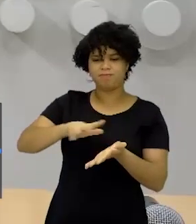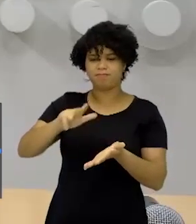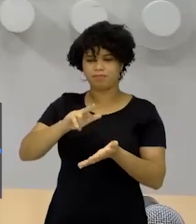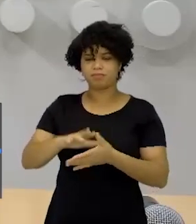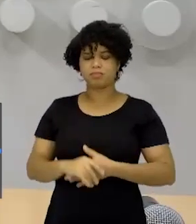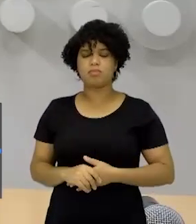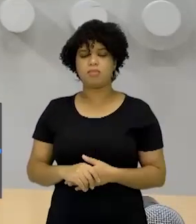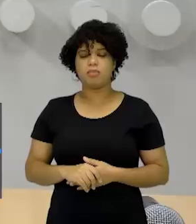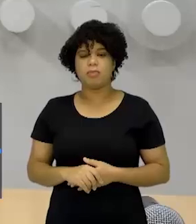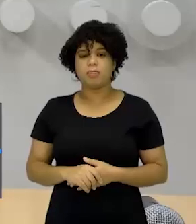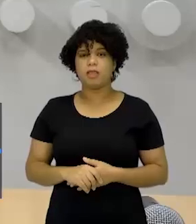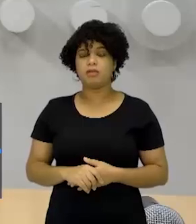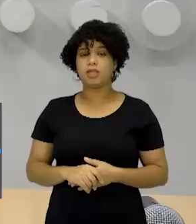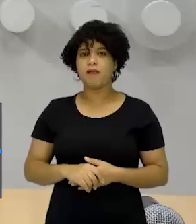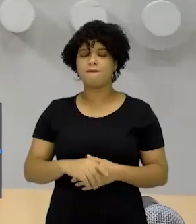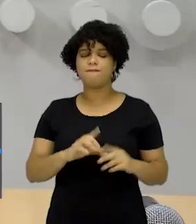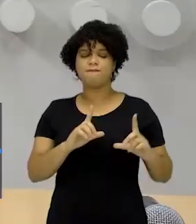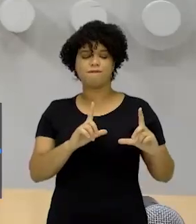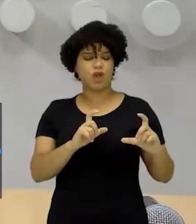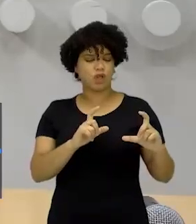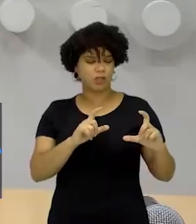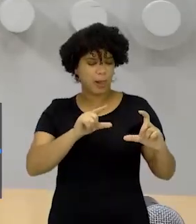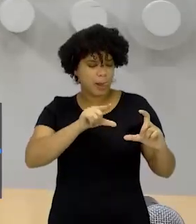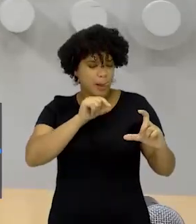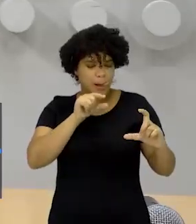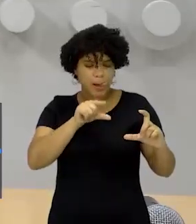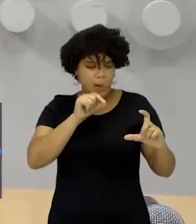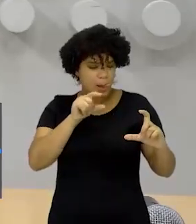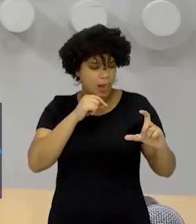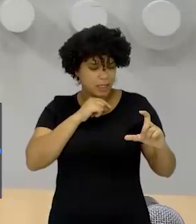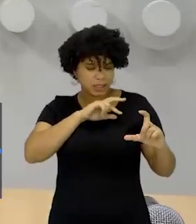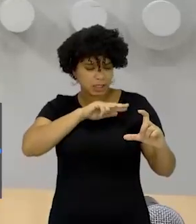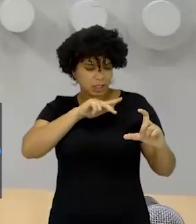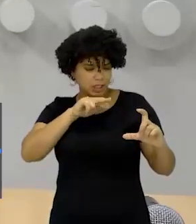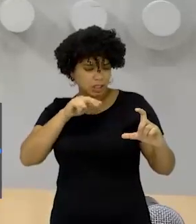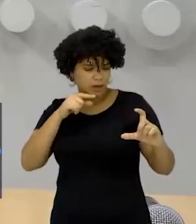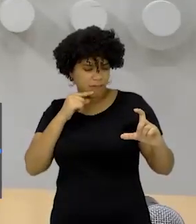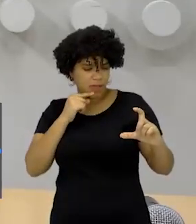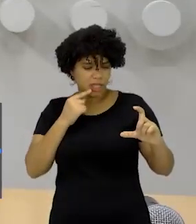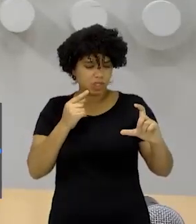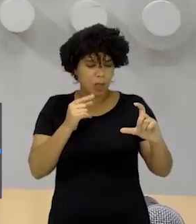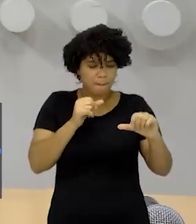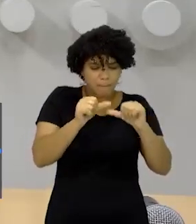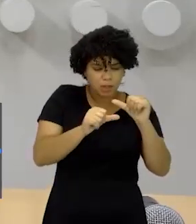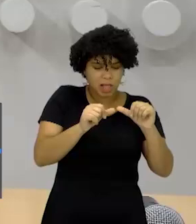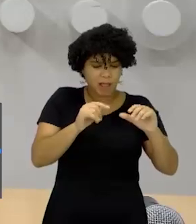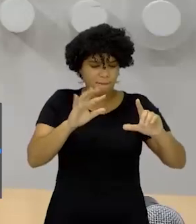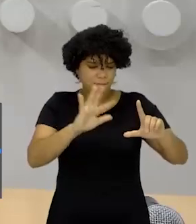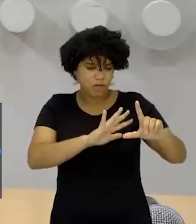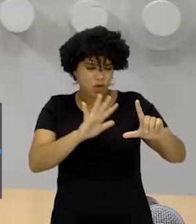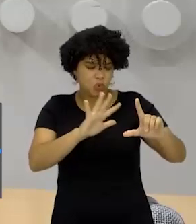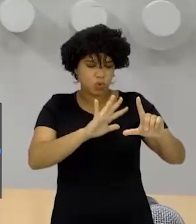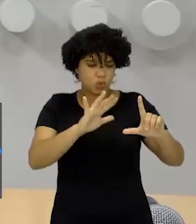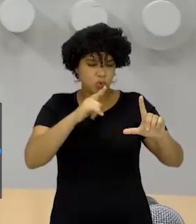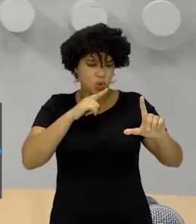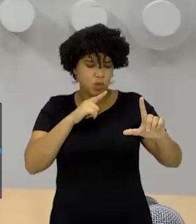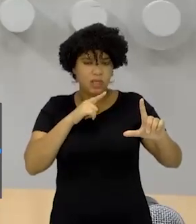Fotos selecionadas, feitas com auxílio dos mais potentes filtros, discursos de